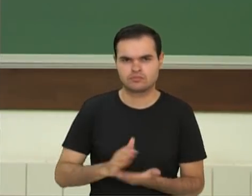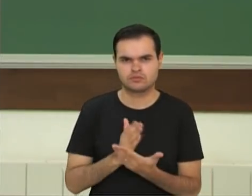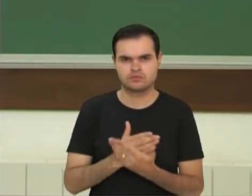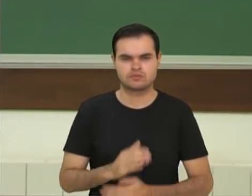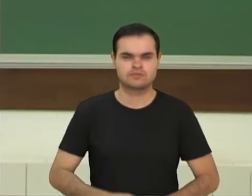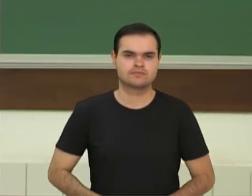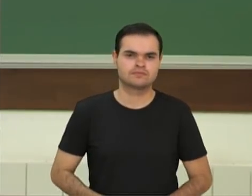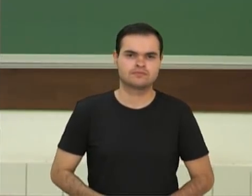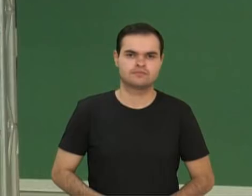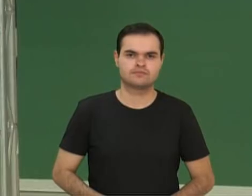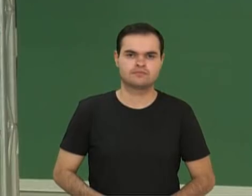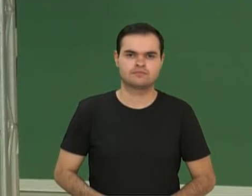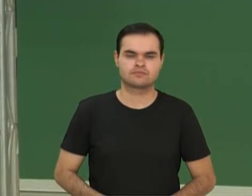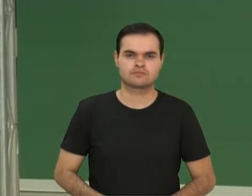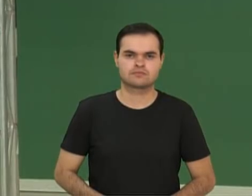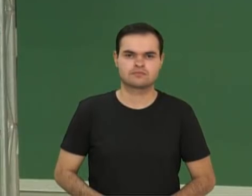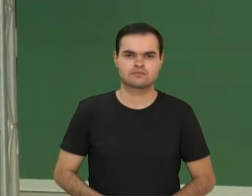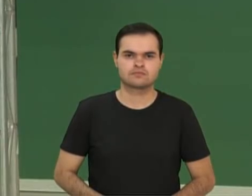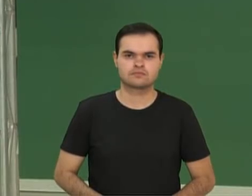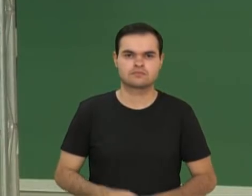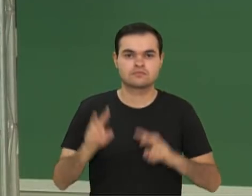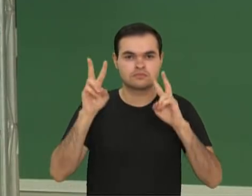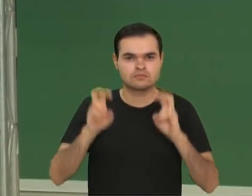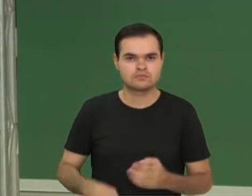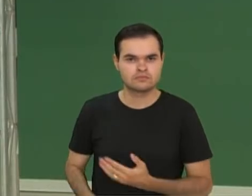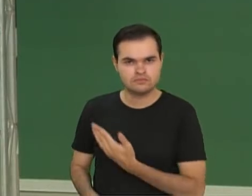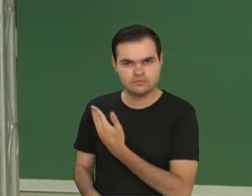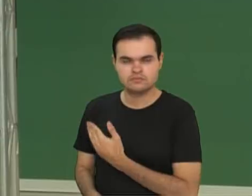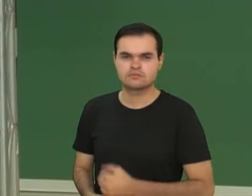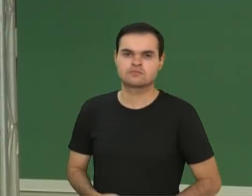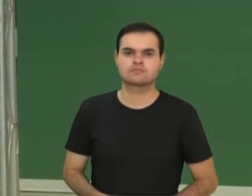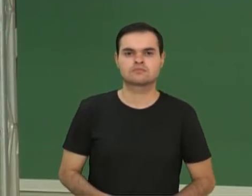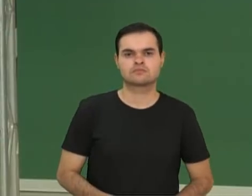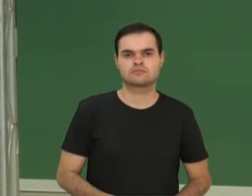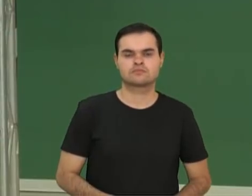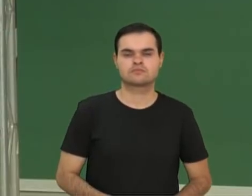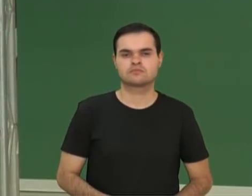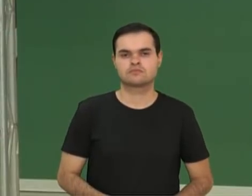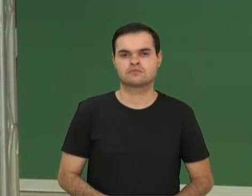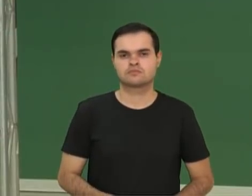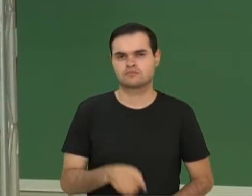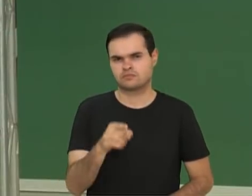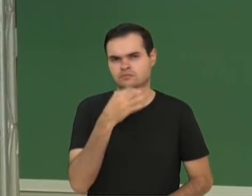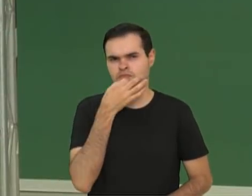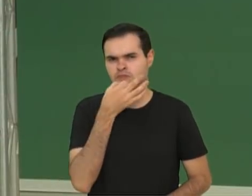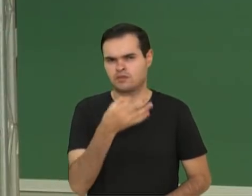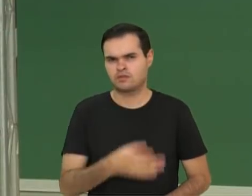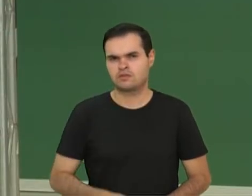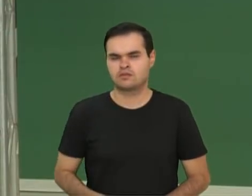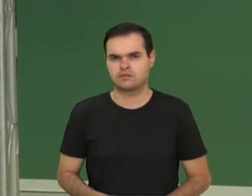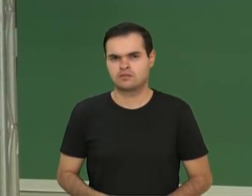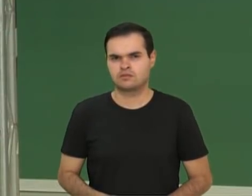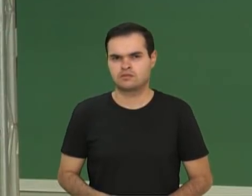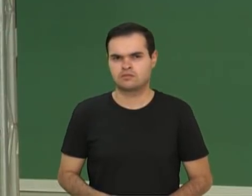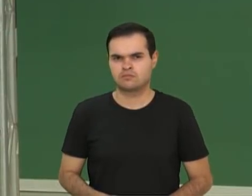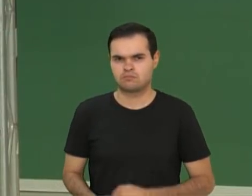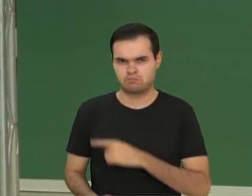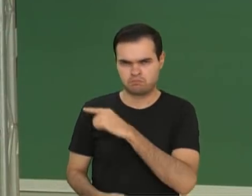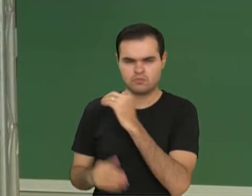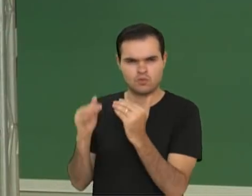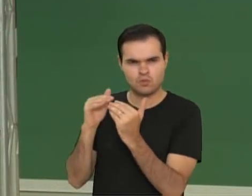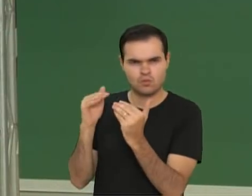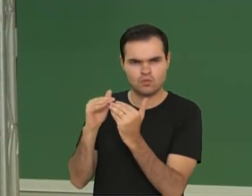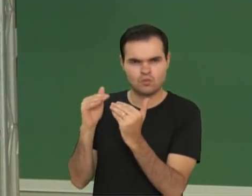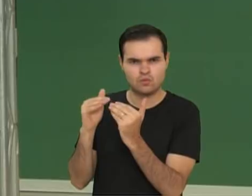caderno. E sobre essa situação retratada na imagem, você acha que é aceitável a exposição